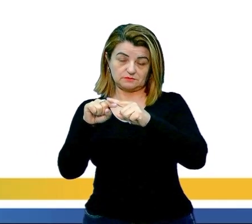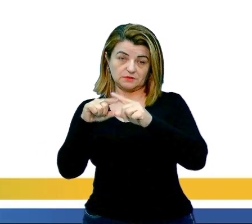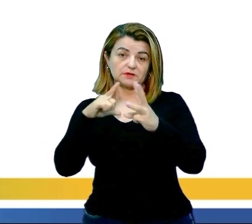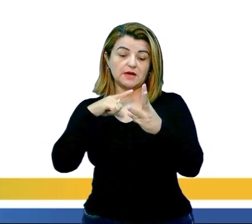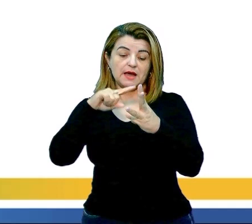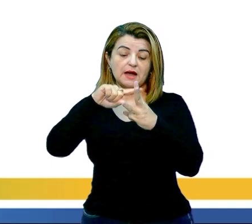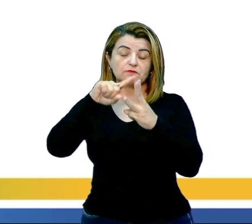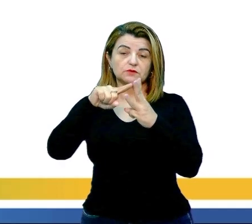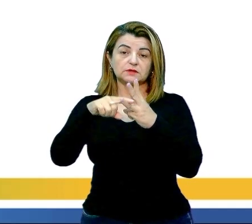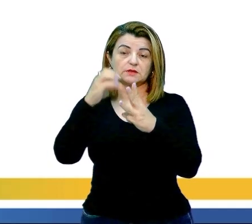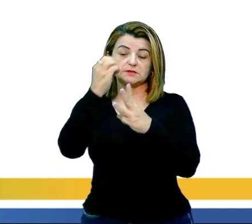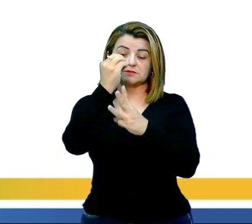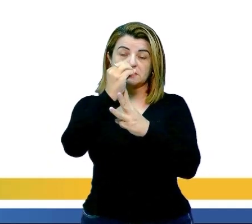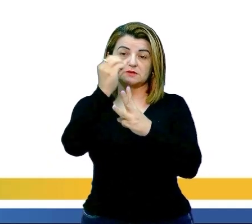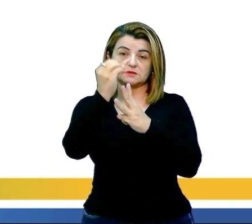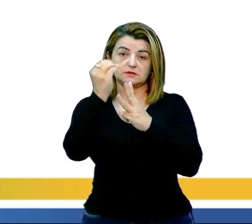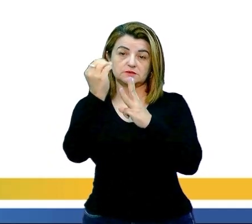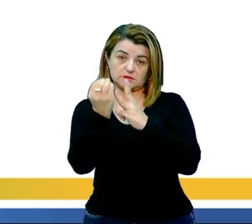ele disse lá,